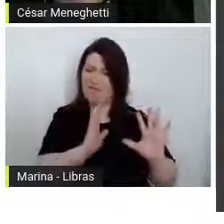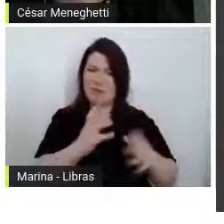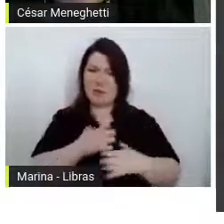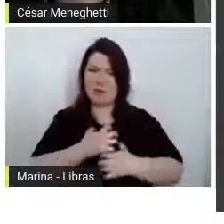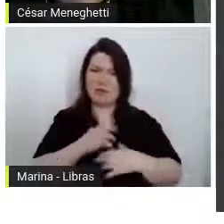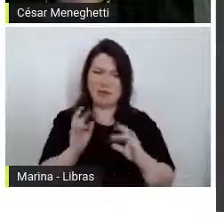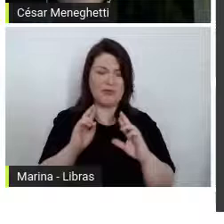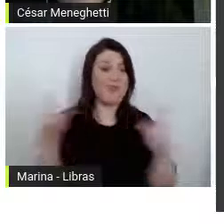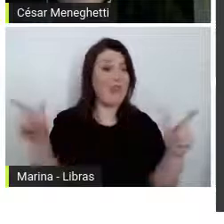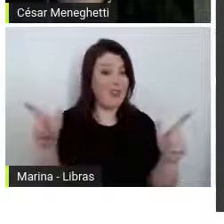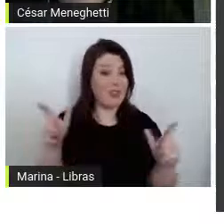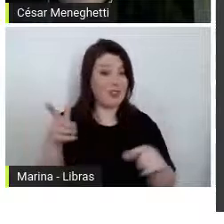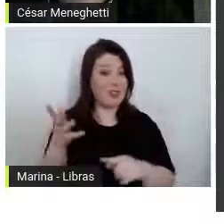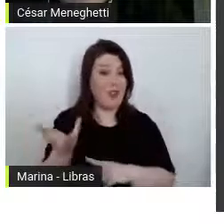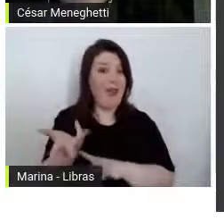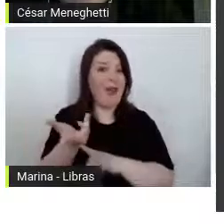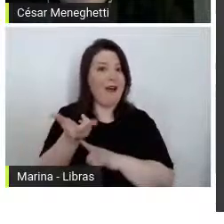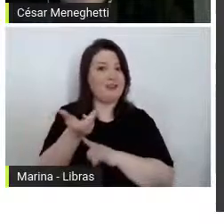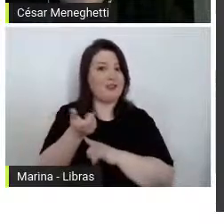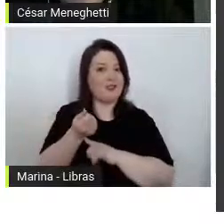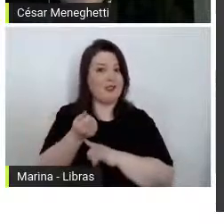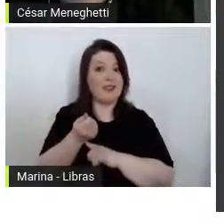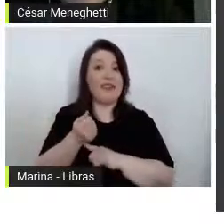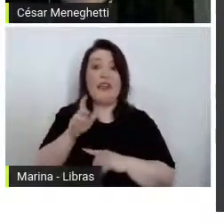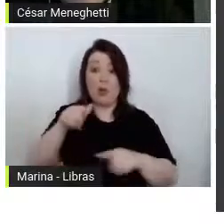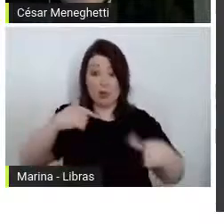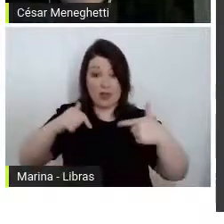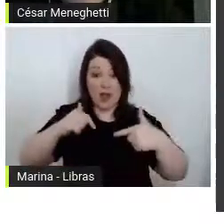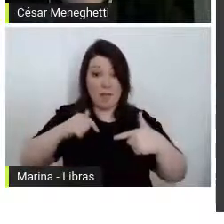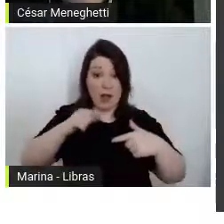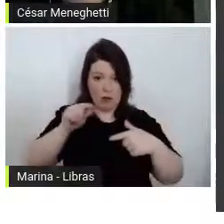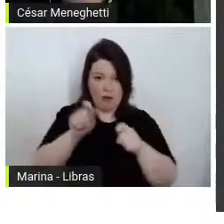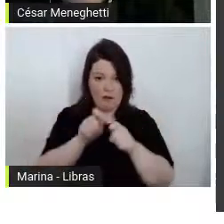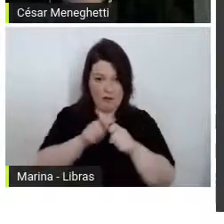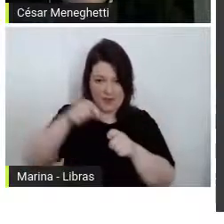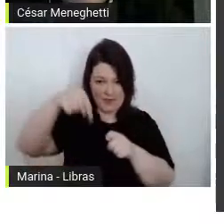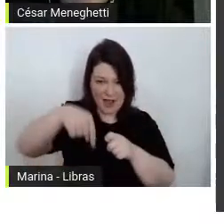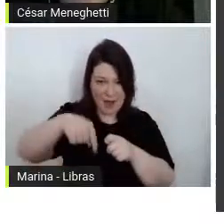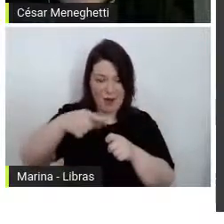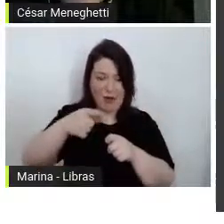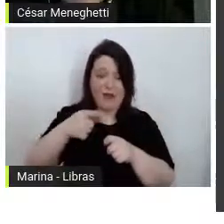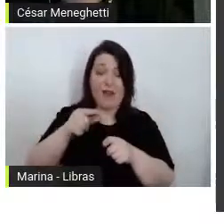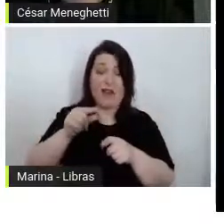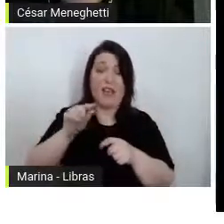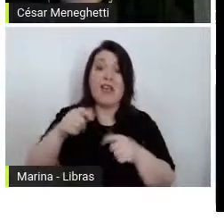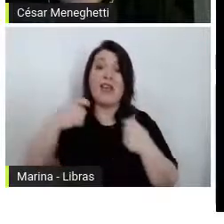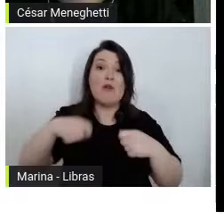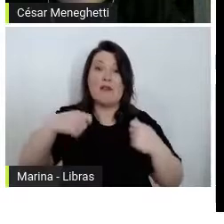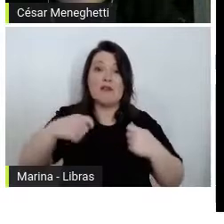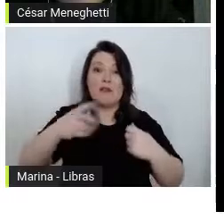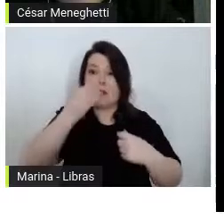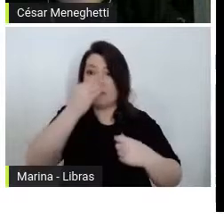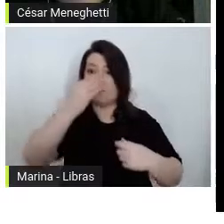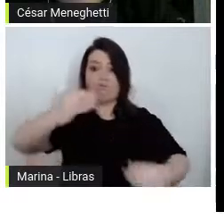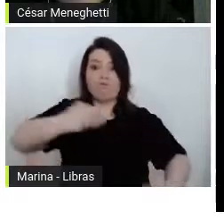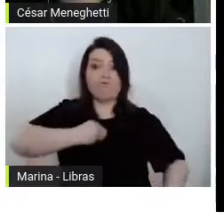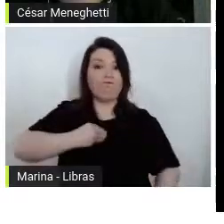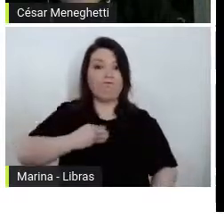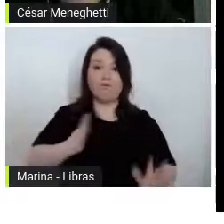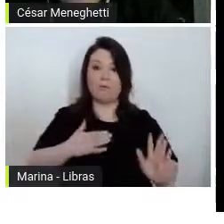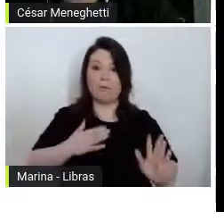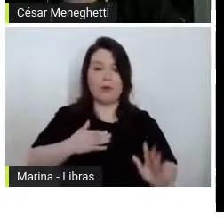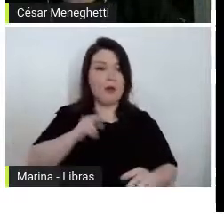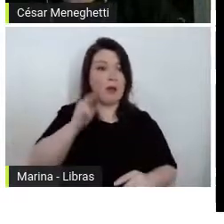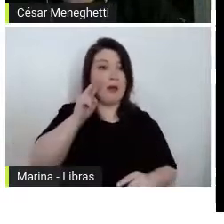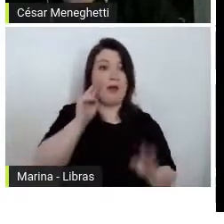Esse trabalho eu tive que esquecer de mim mesmo e fazer um trabalho com eles, com pessoas que